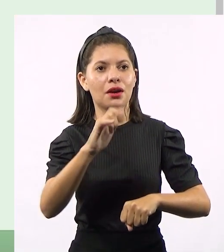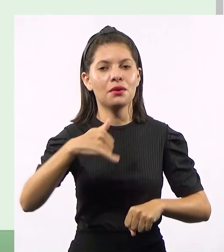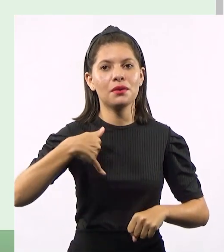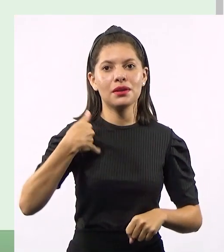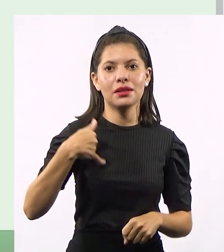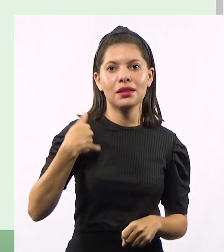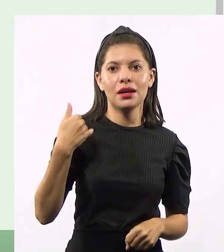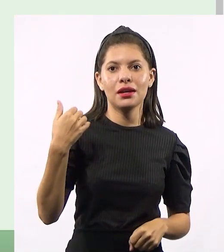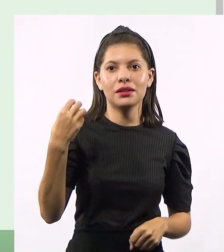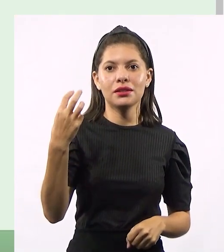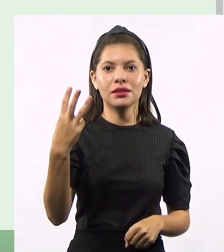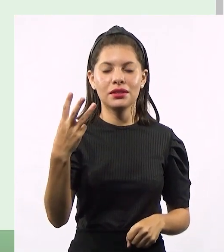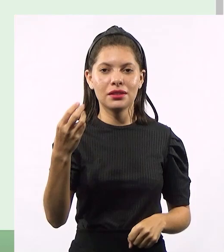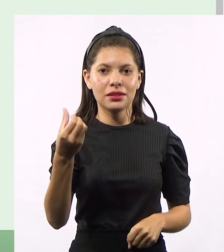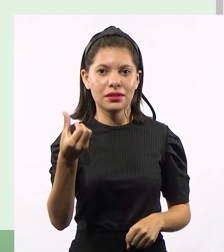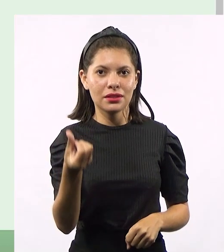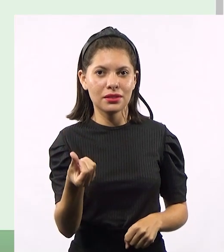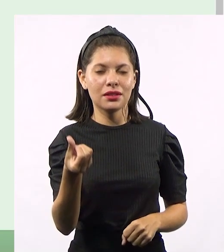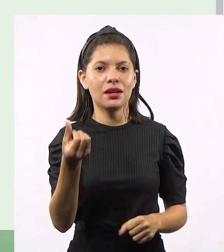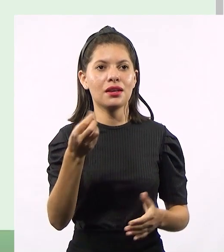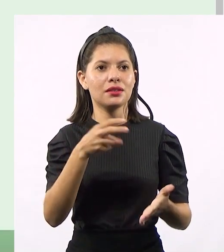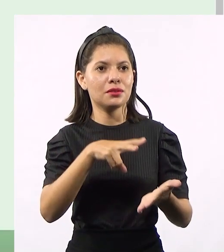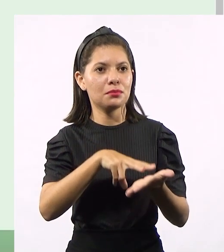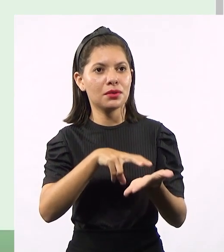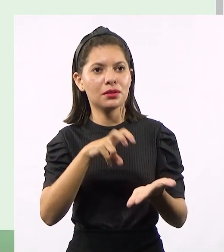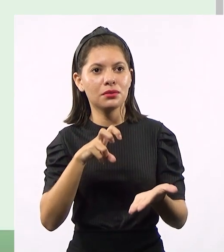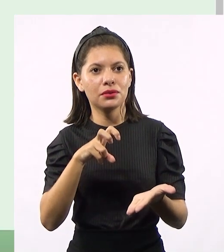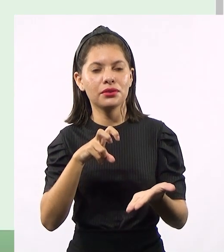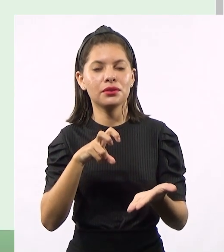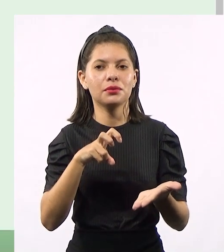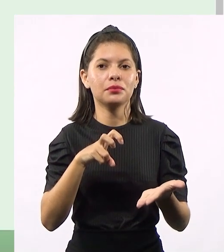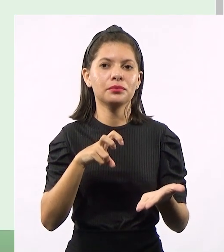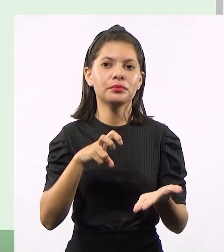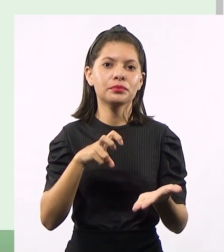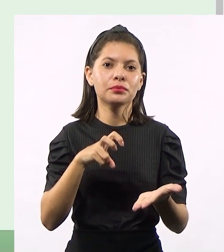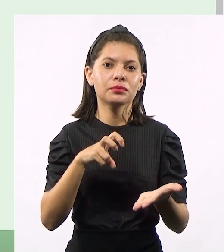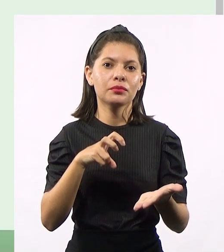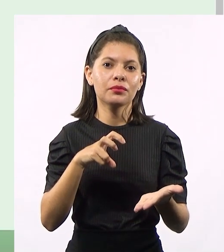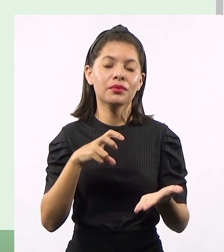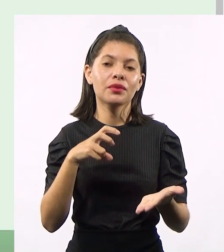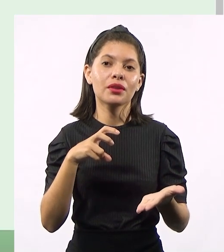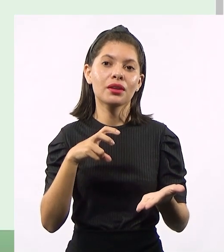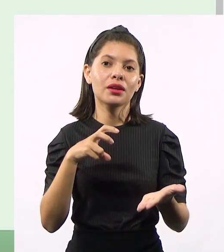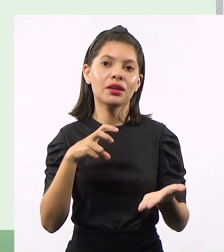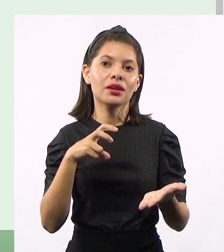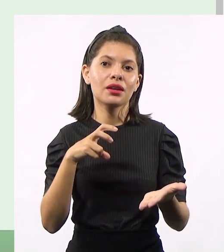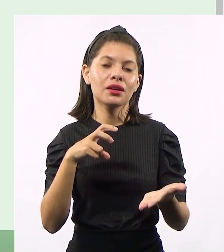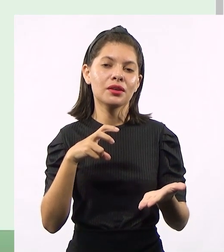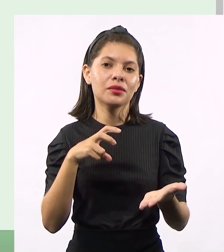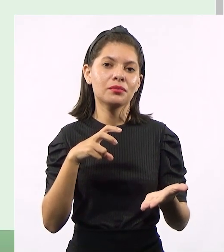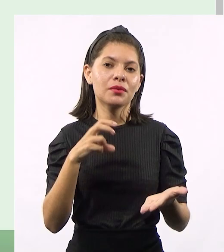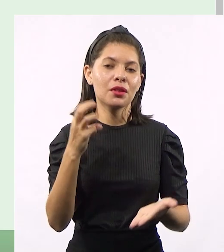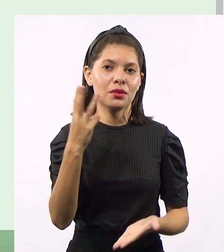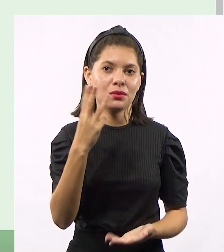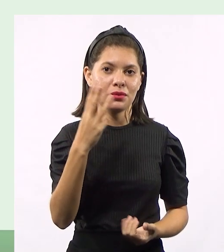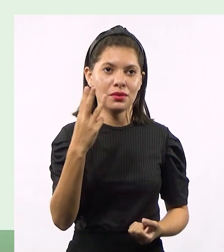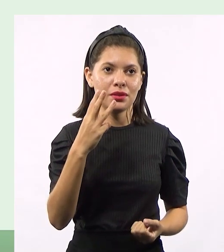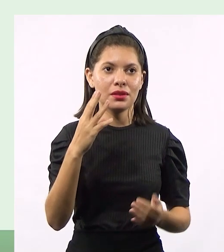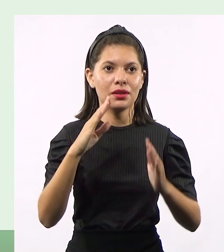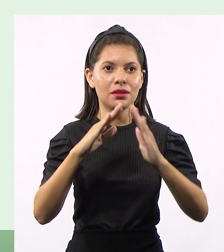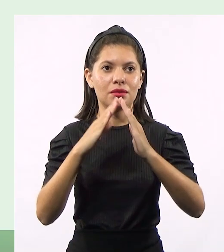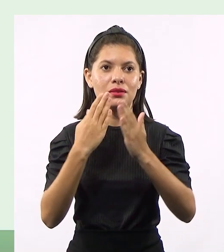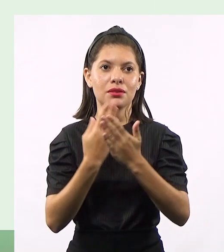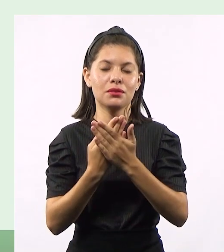idade 36, que trabalha no matutino e que estou indiferente com o IDEB da escola.